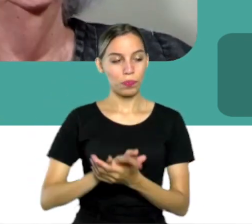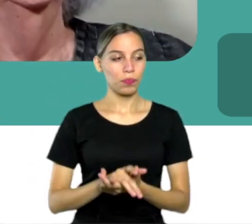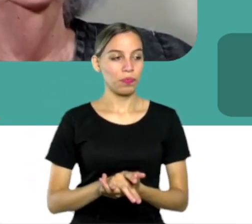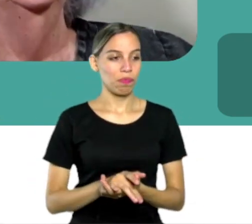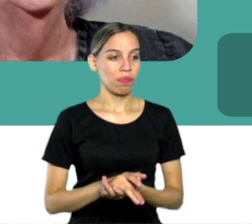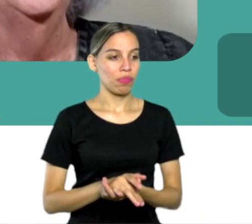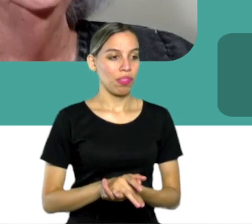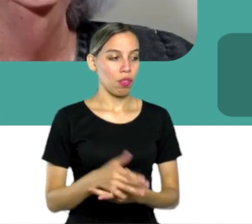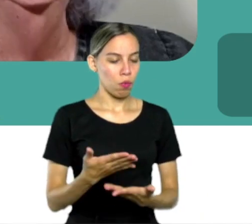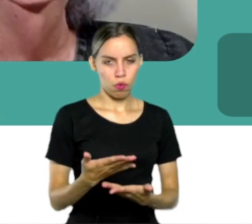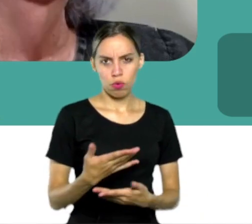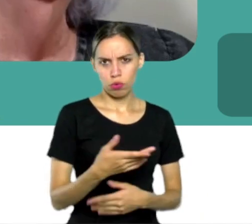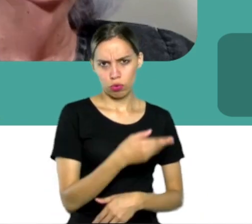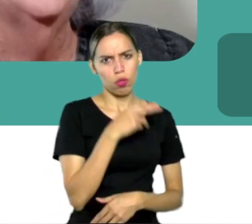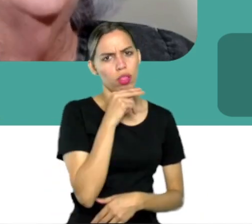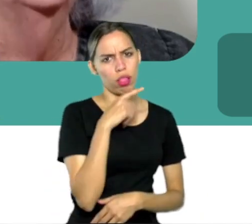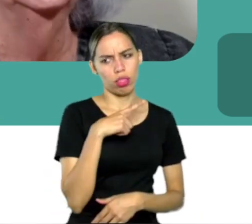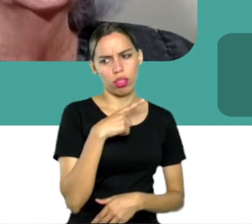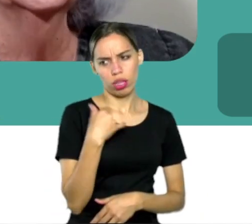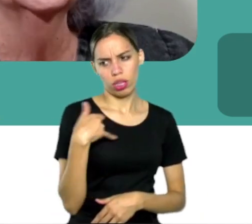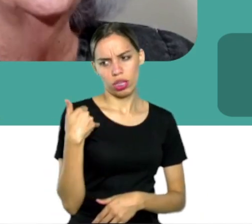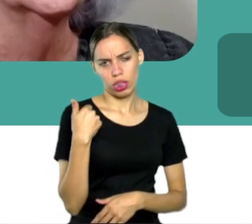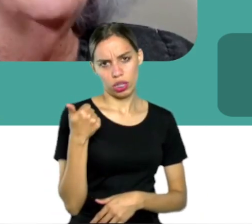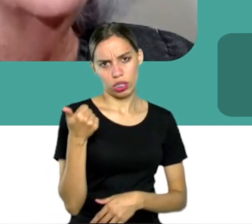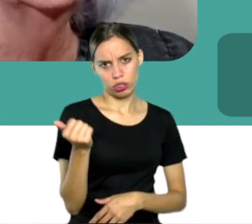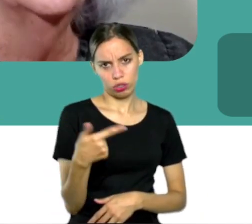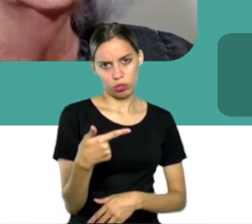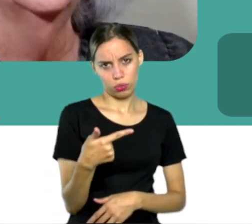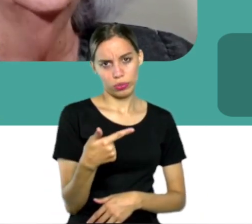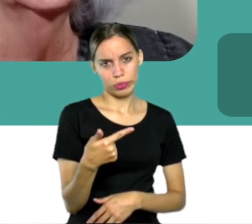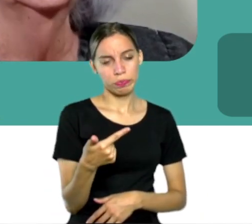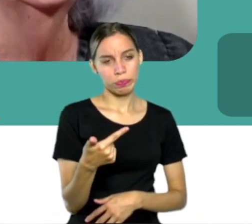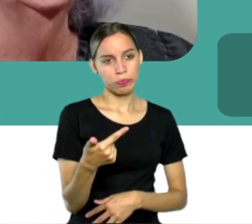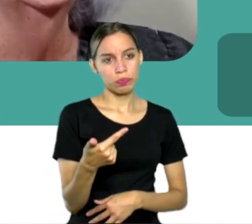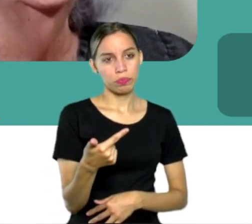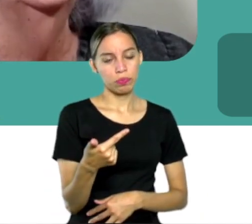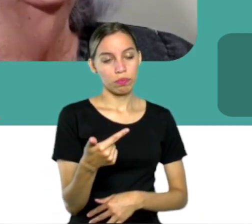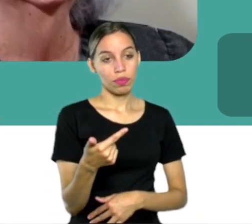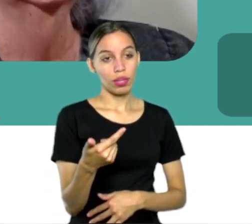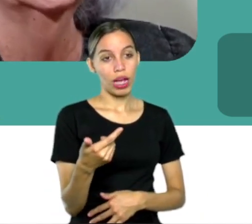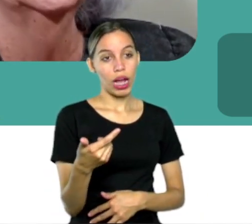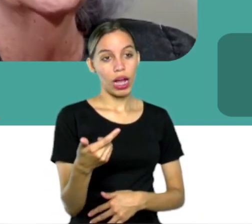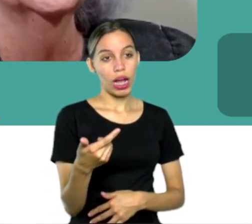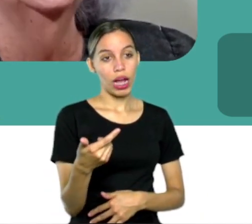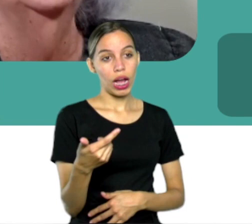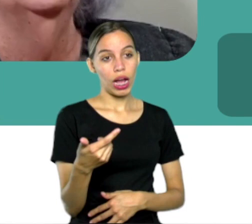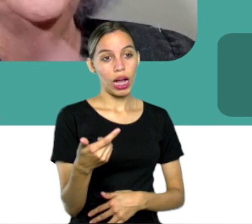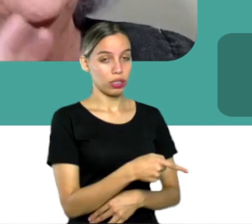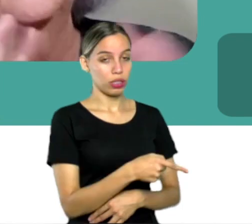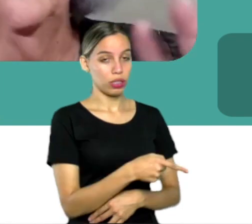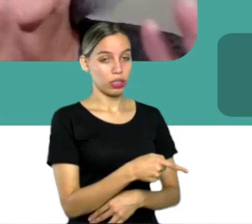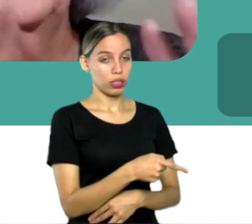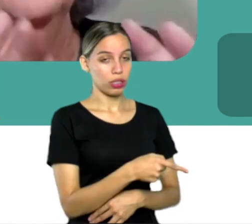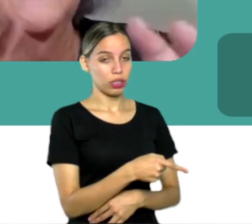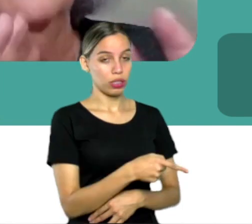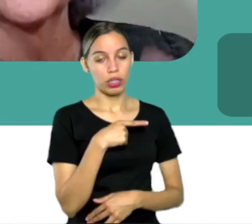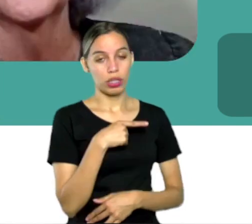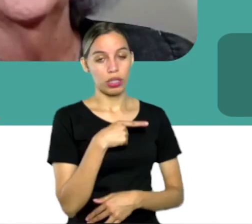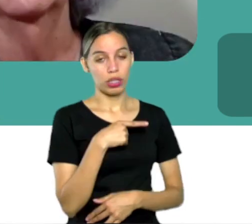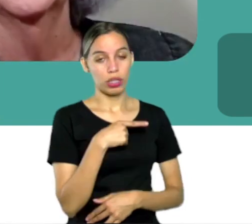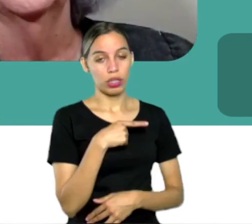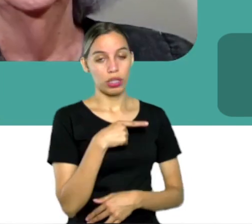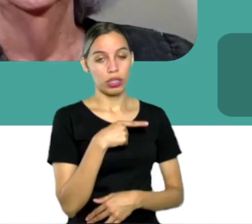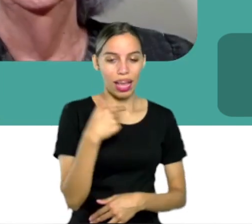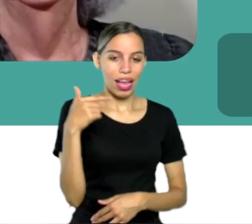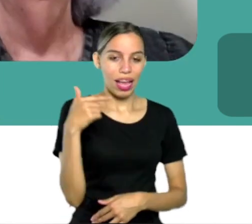história. Tá? Inventada. E as histórias mais engraçadas eram do Francisco. Para terminar, eu vou te contar